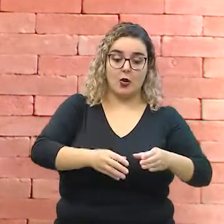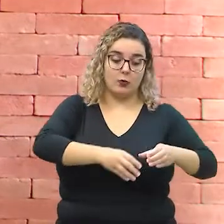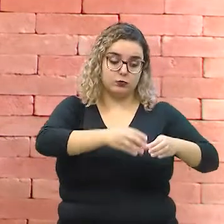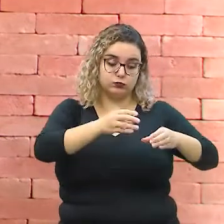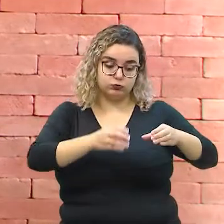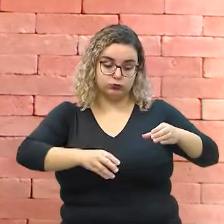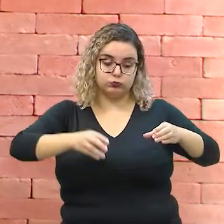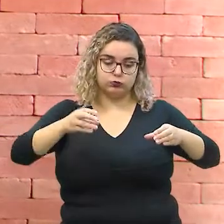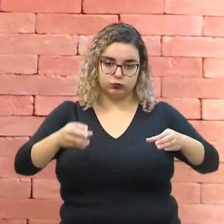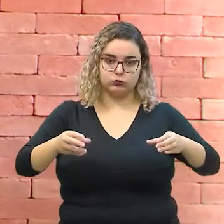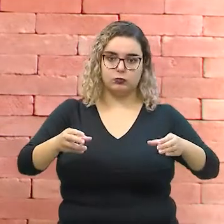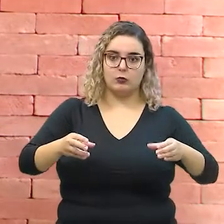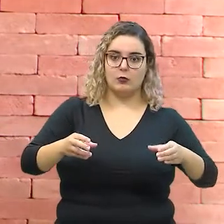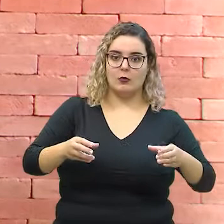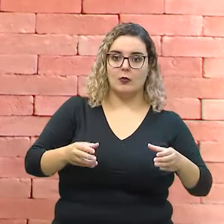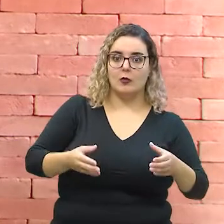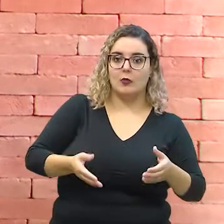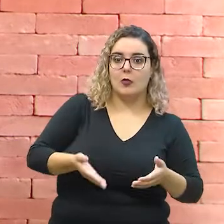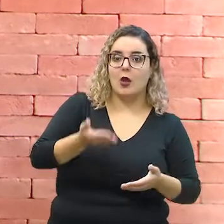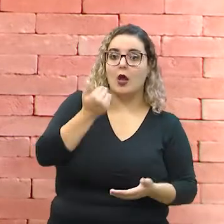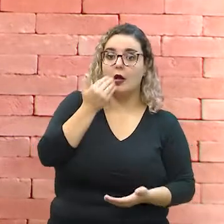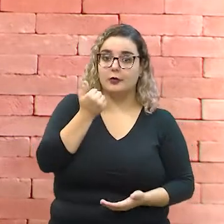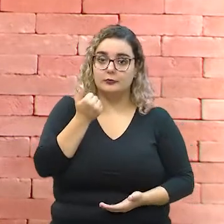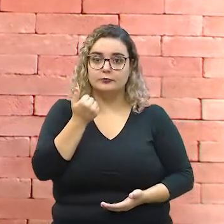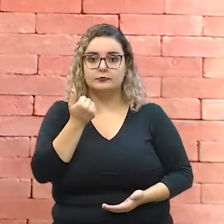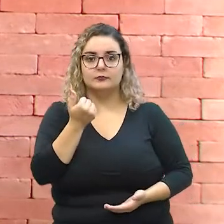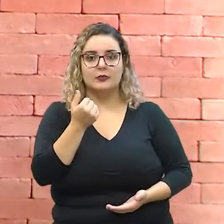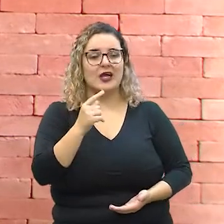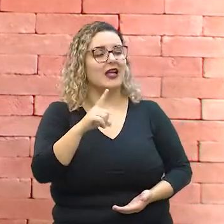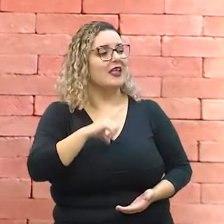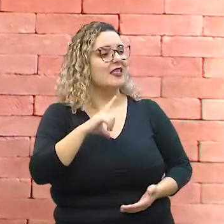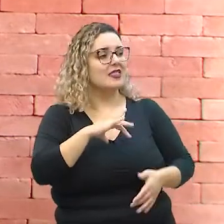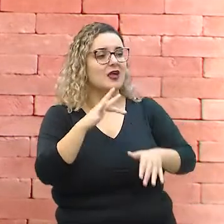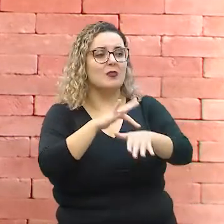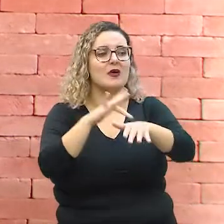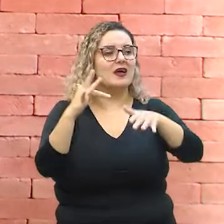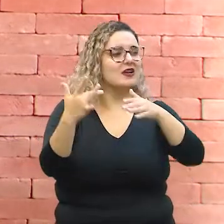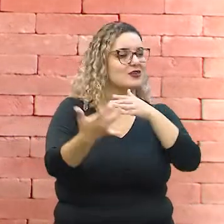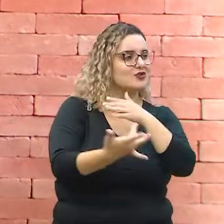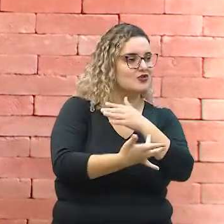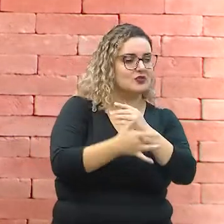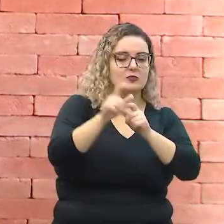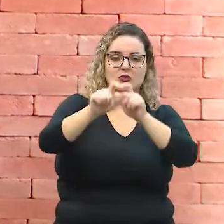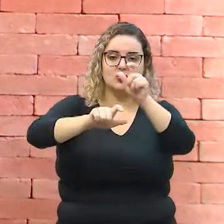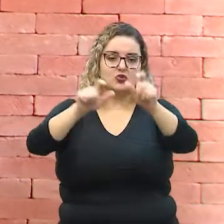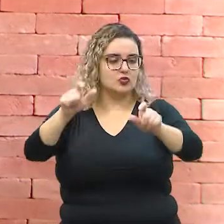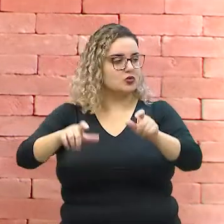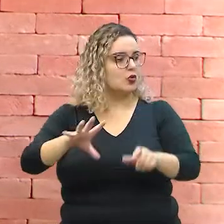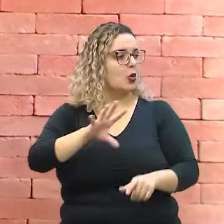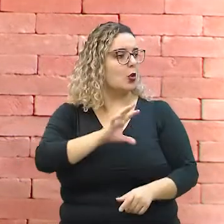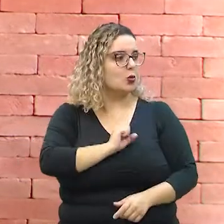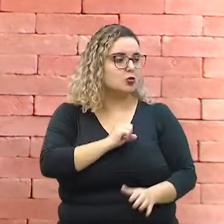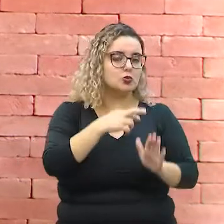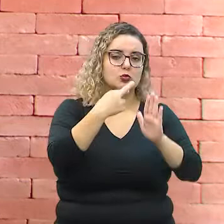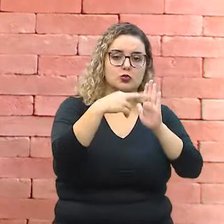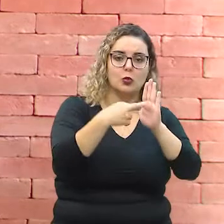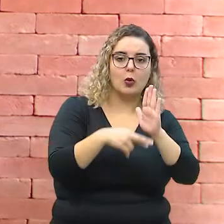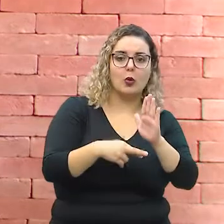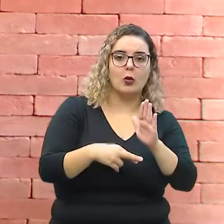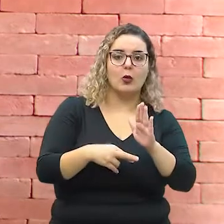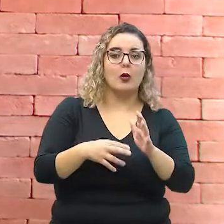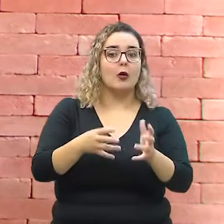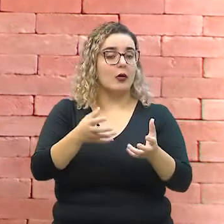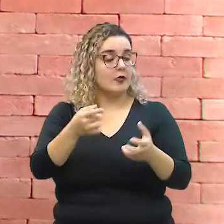né? Enquanto eu vou experimentando, tem aí uma rede social que o pessoal de casa gostou da receita, quer